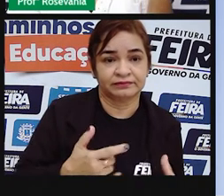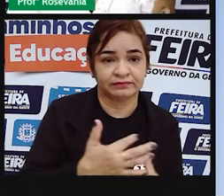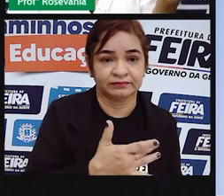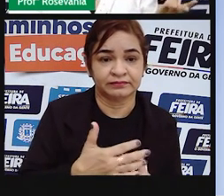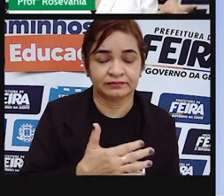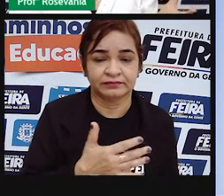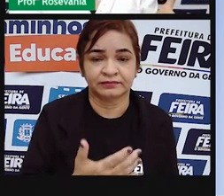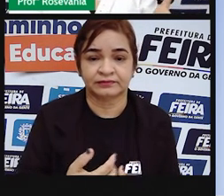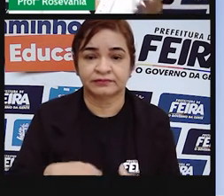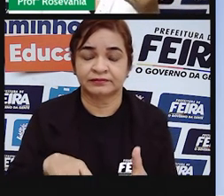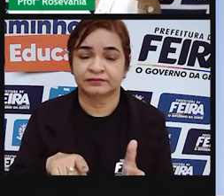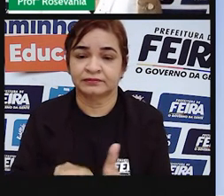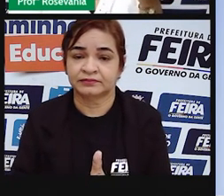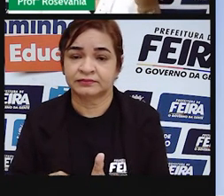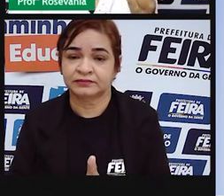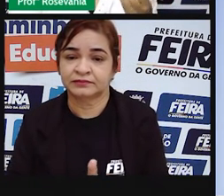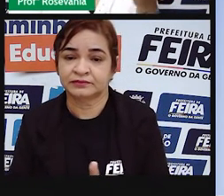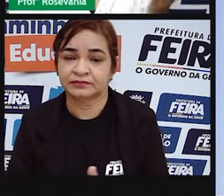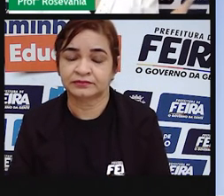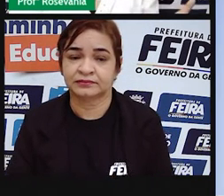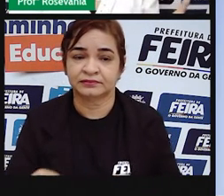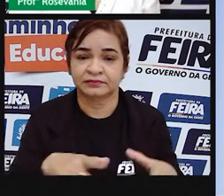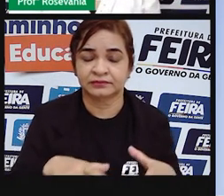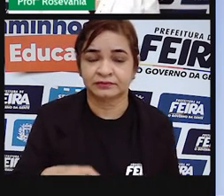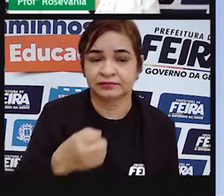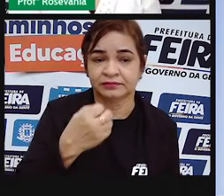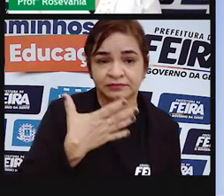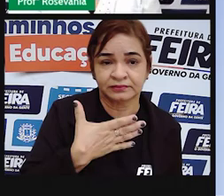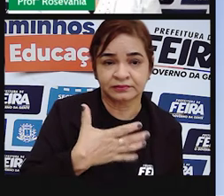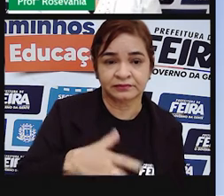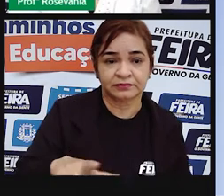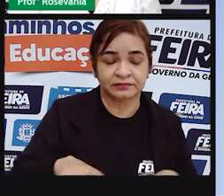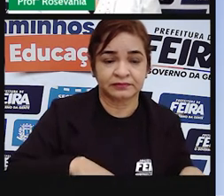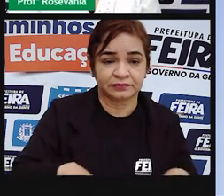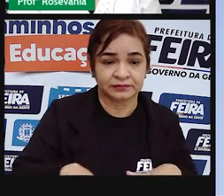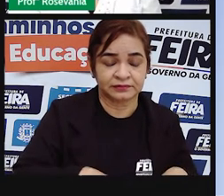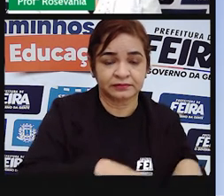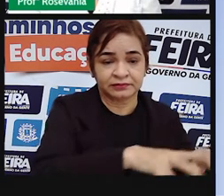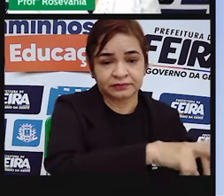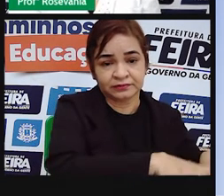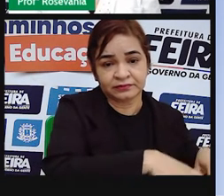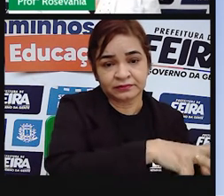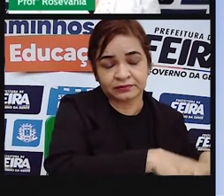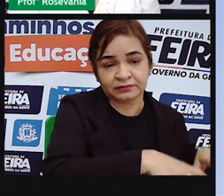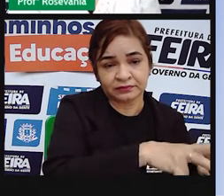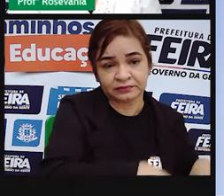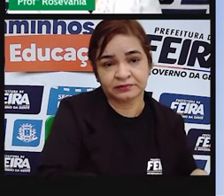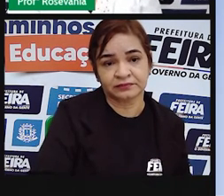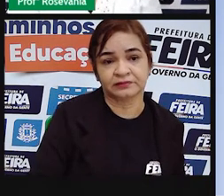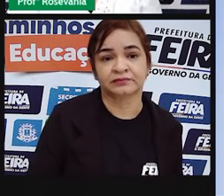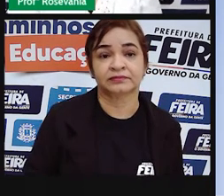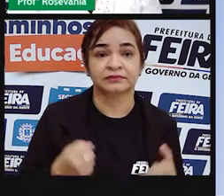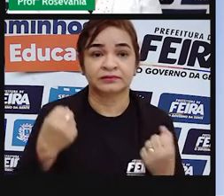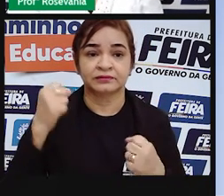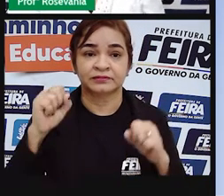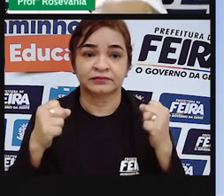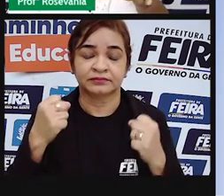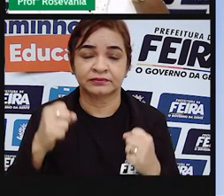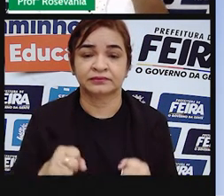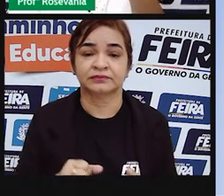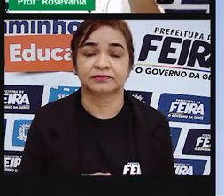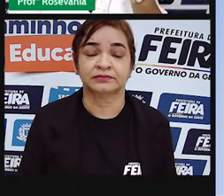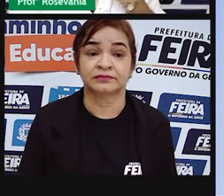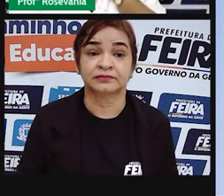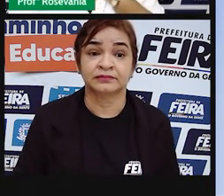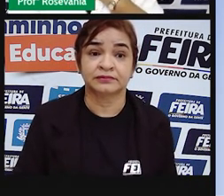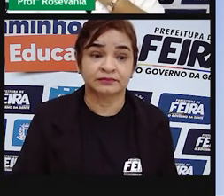cidades, precisando de muitas pessoas para trabalhar nesse processo, né, de desenvolvimento industrial. Então, foi um